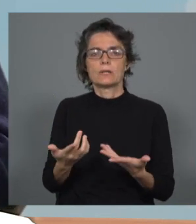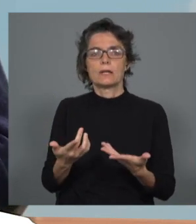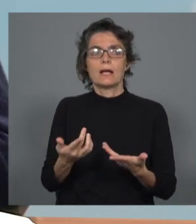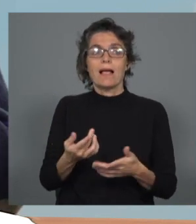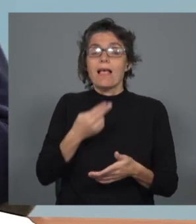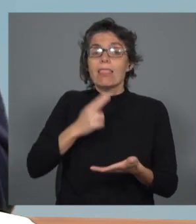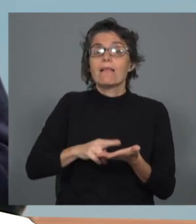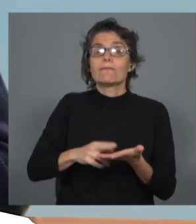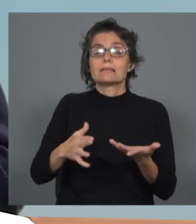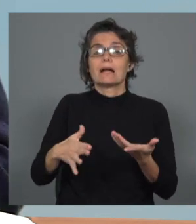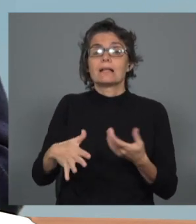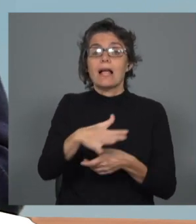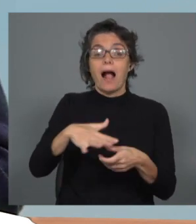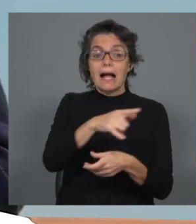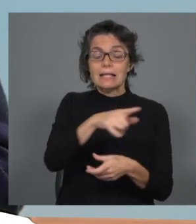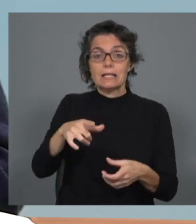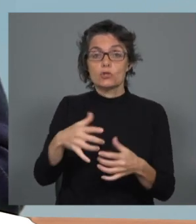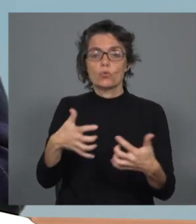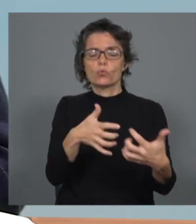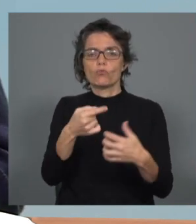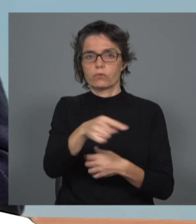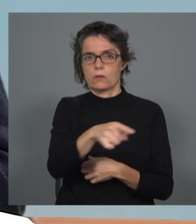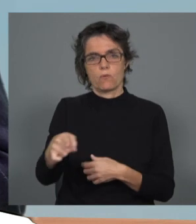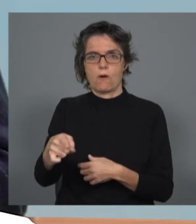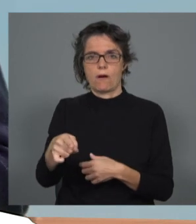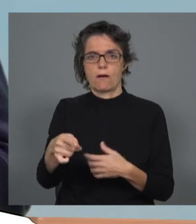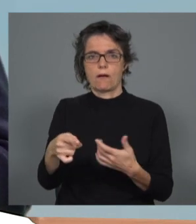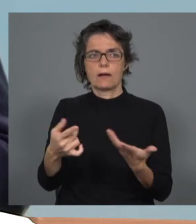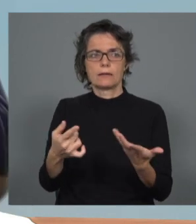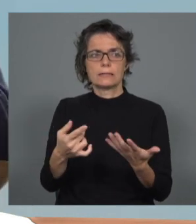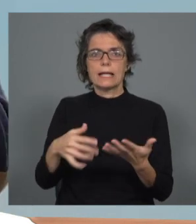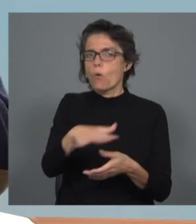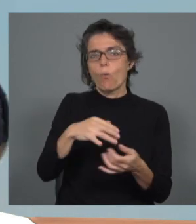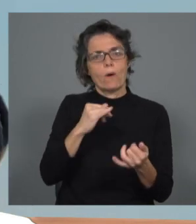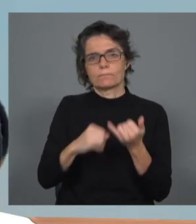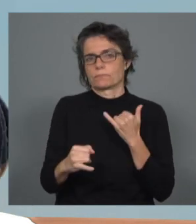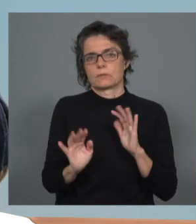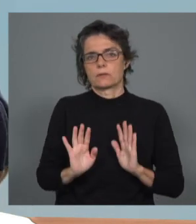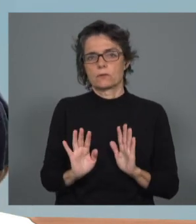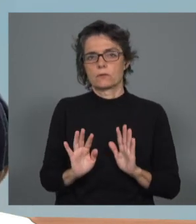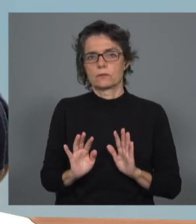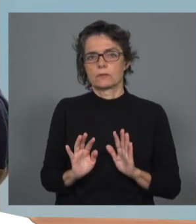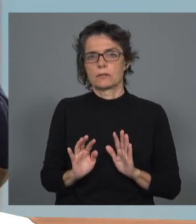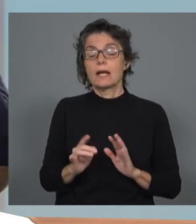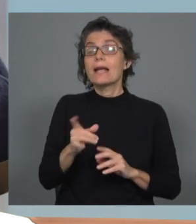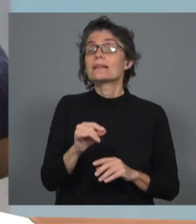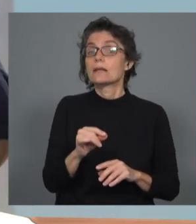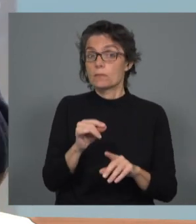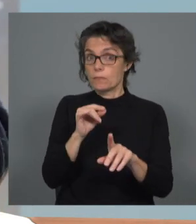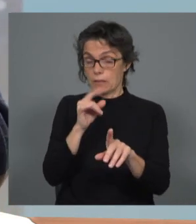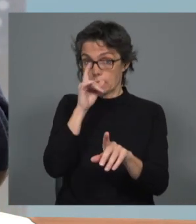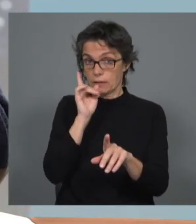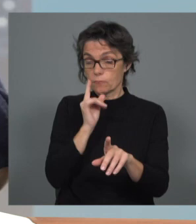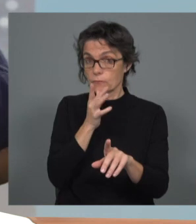conflito é uma denúncia implícita. Porque, no fundo, a guerra interessa.